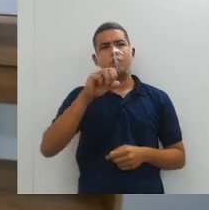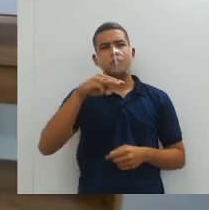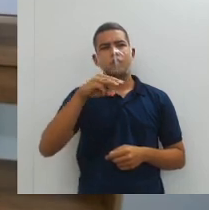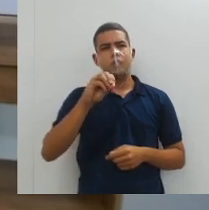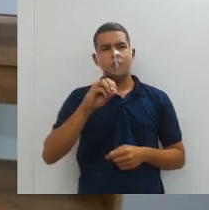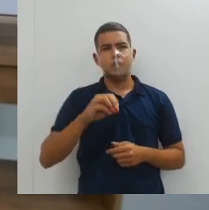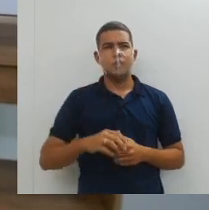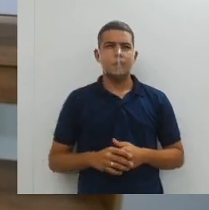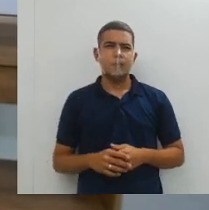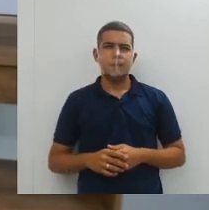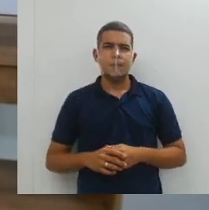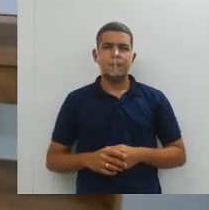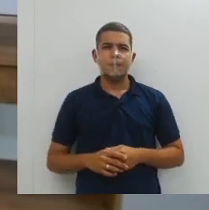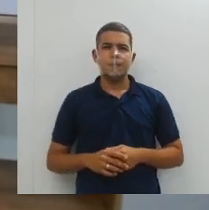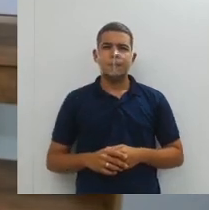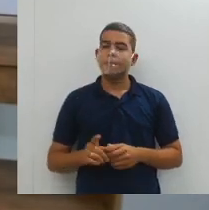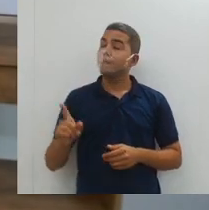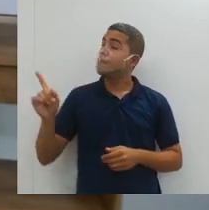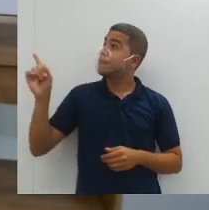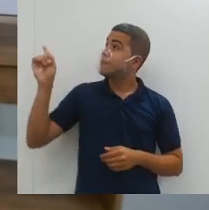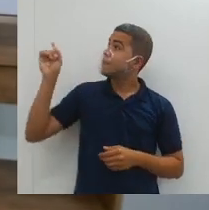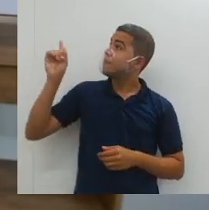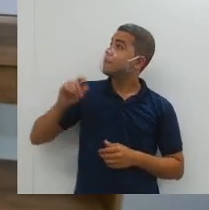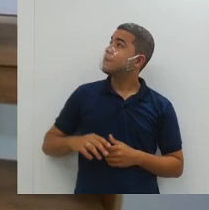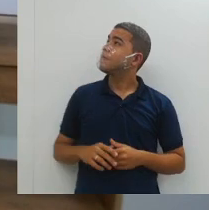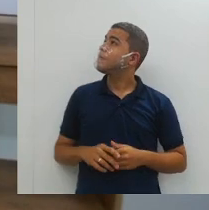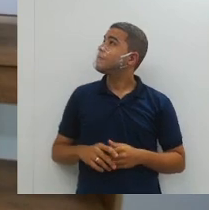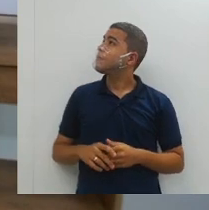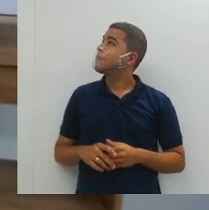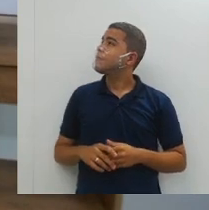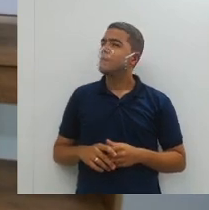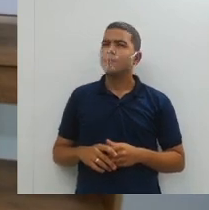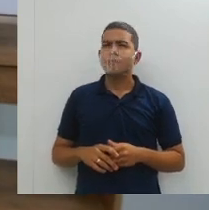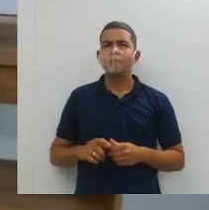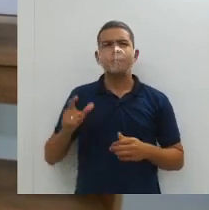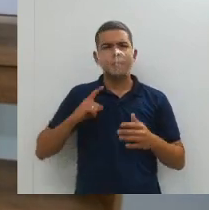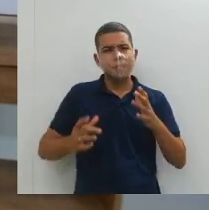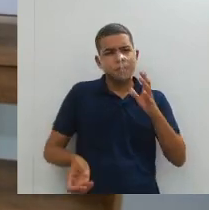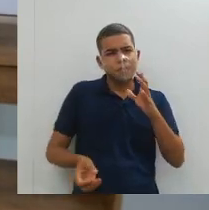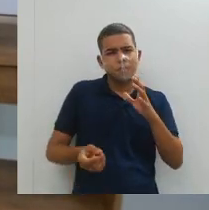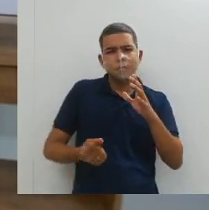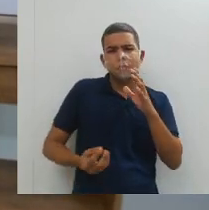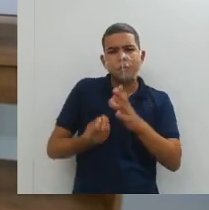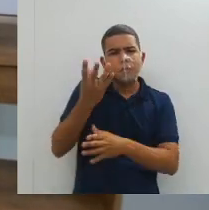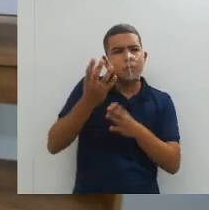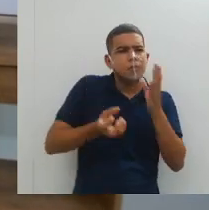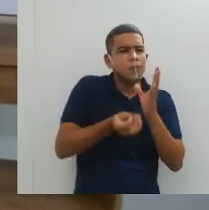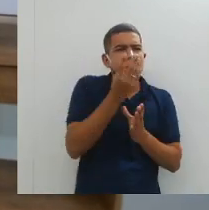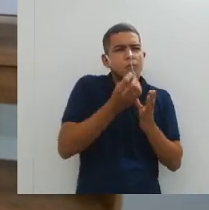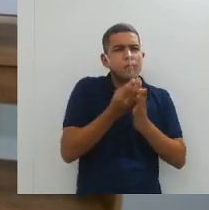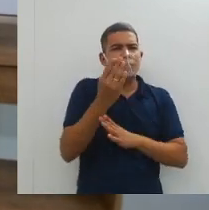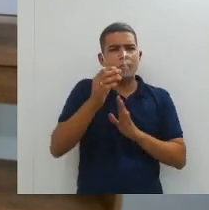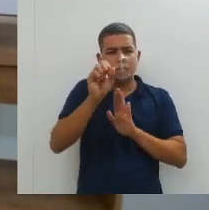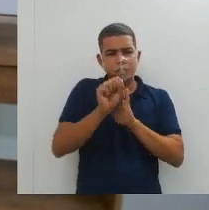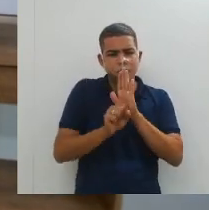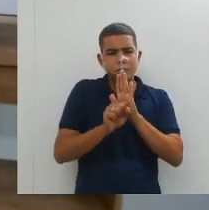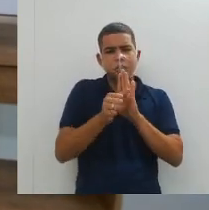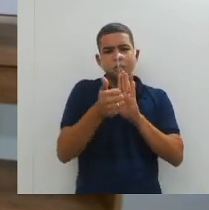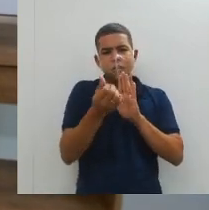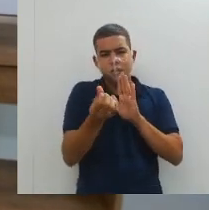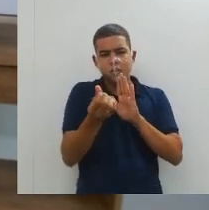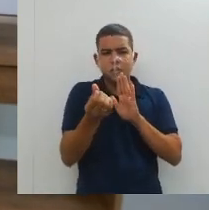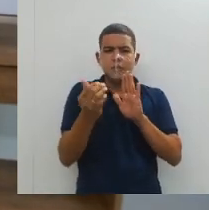Aninha, coloca aqui na tela. Então, os contratualistas, que vão aparecer a partir do século XVI, né, até o